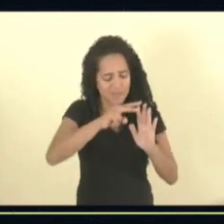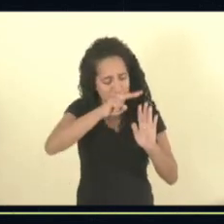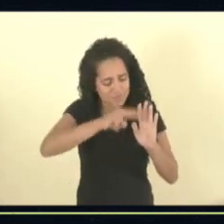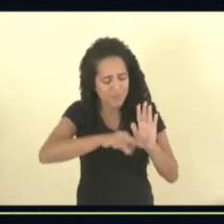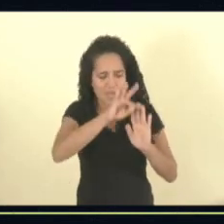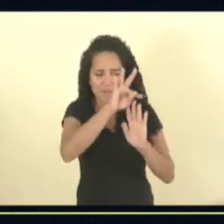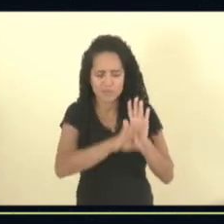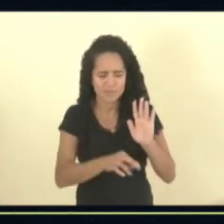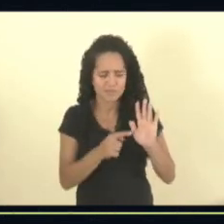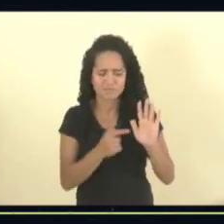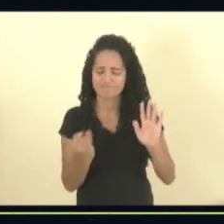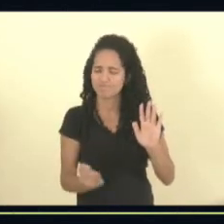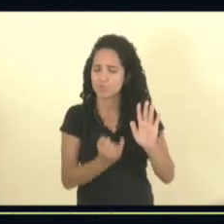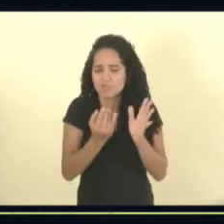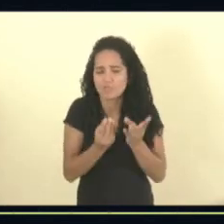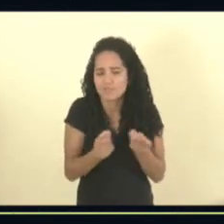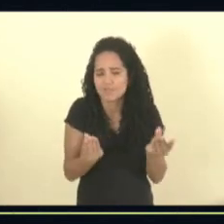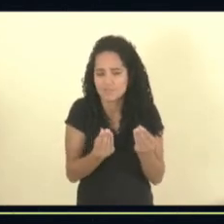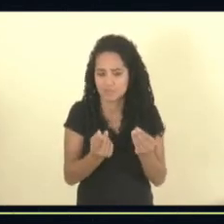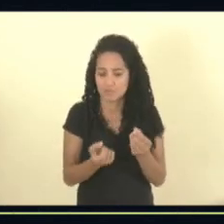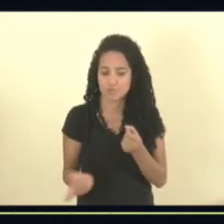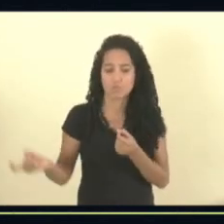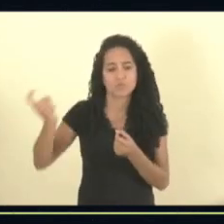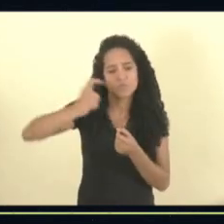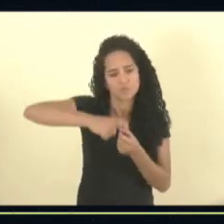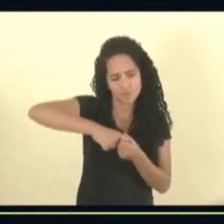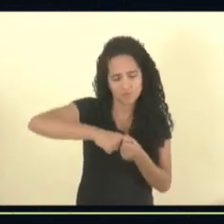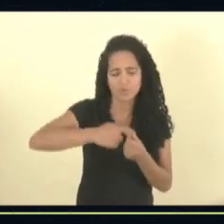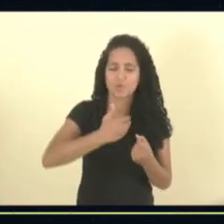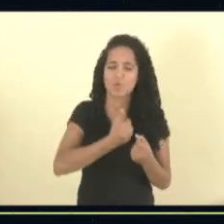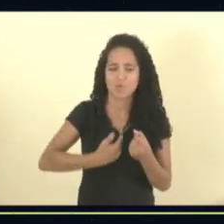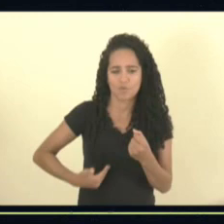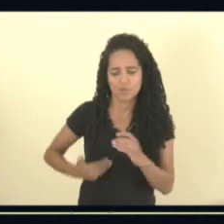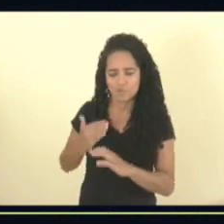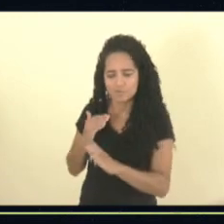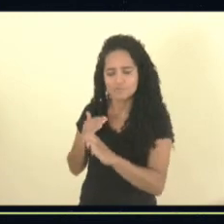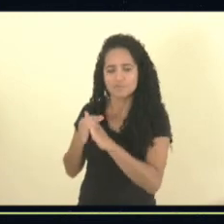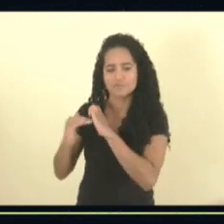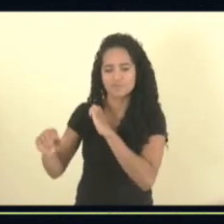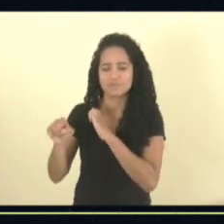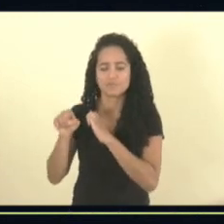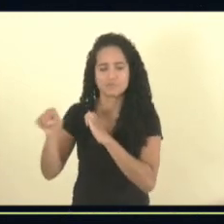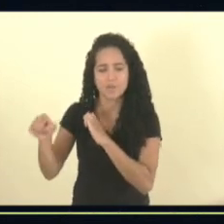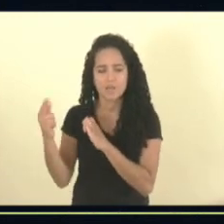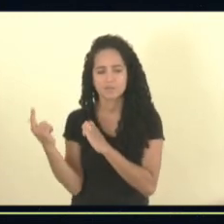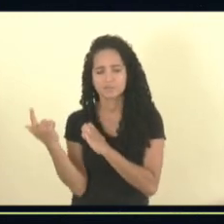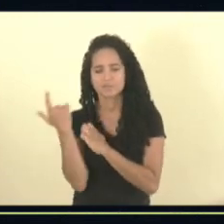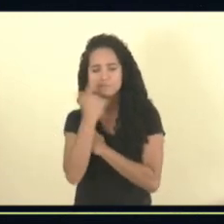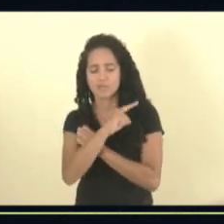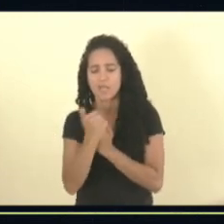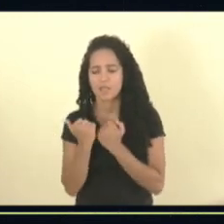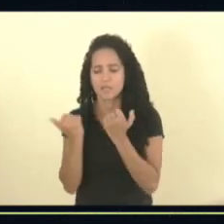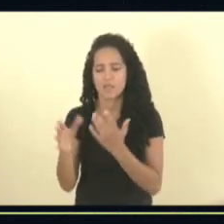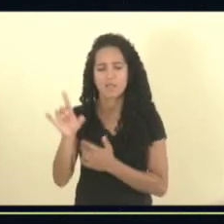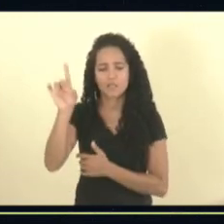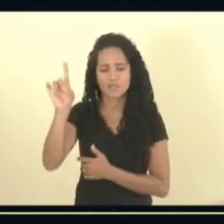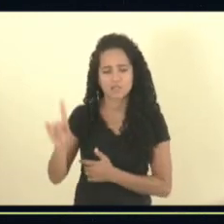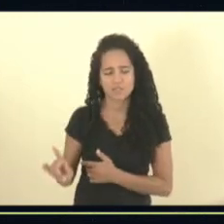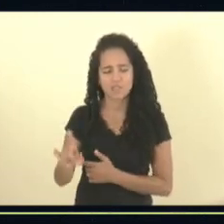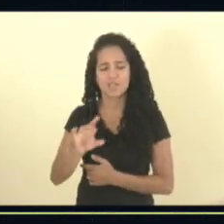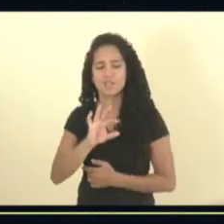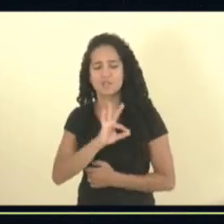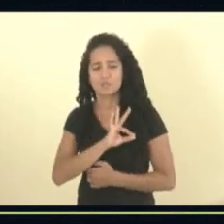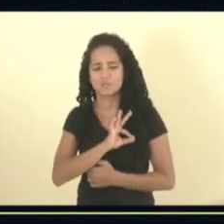tão importante e sensível. Estamos devolvendo ela agora para o governo para que nós façamos justiça aos policiais